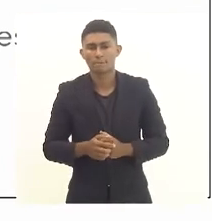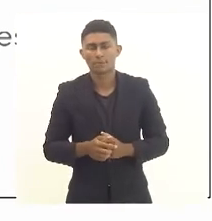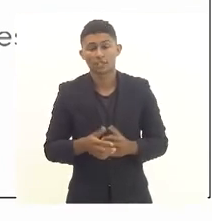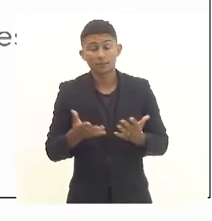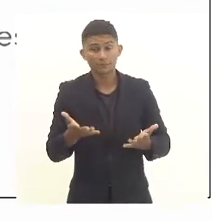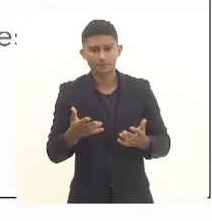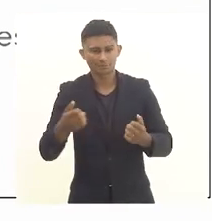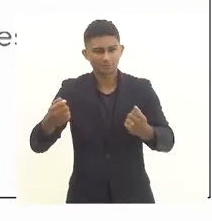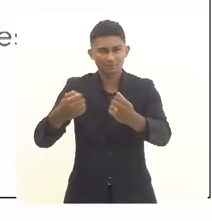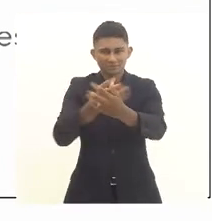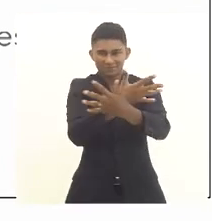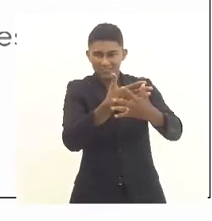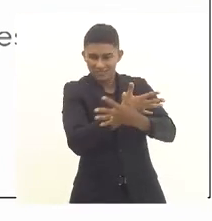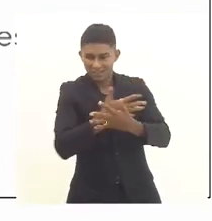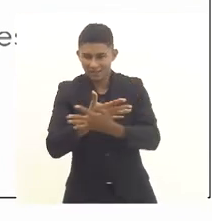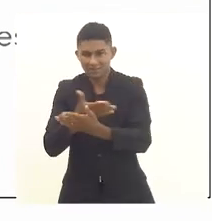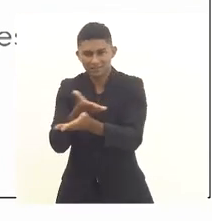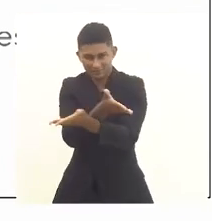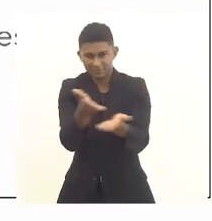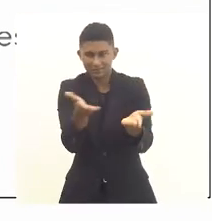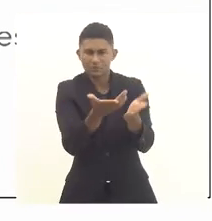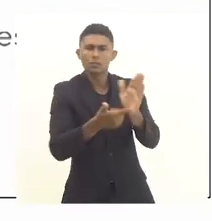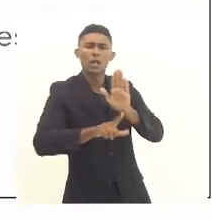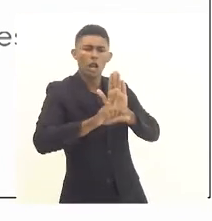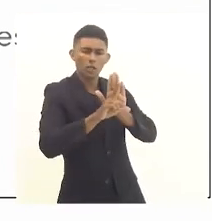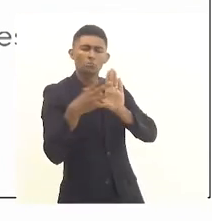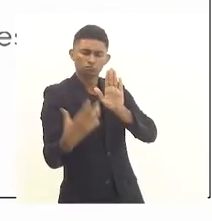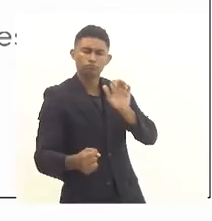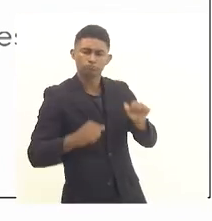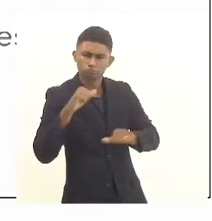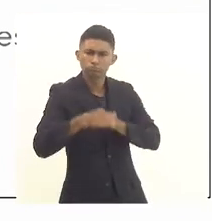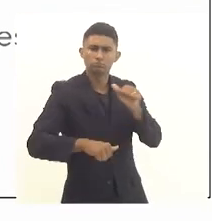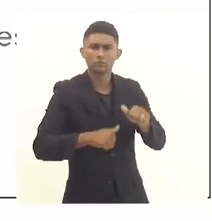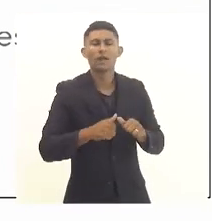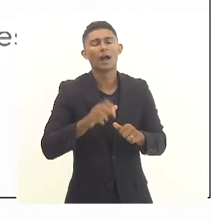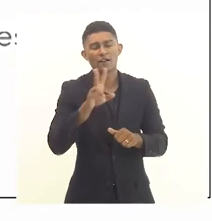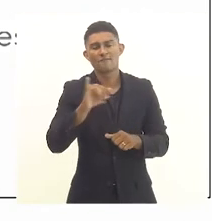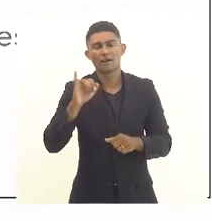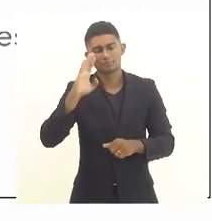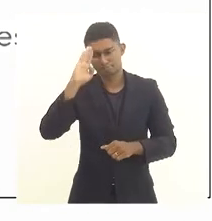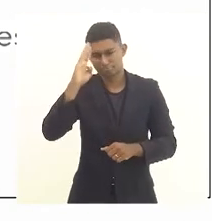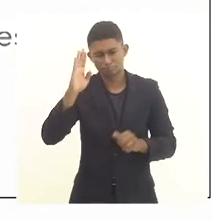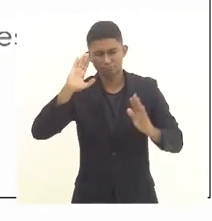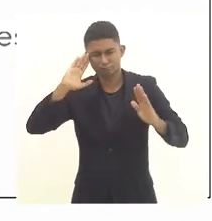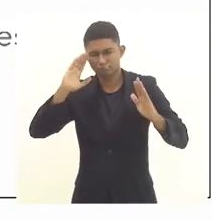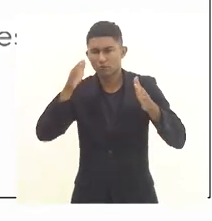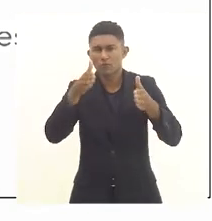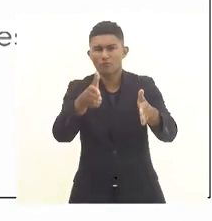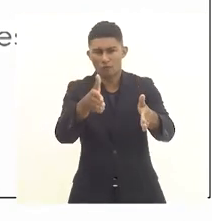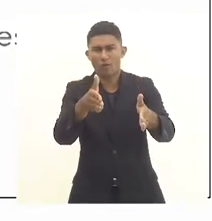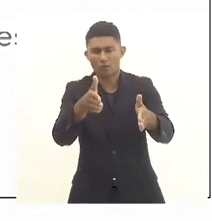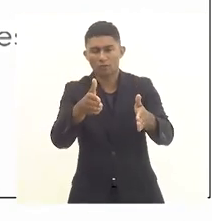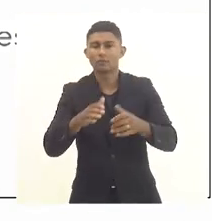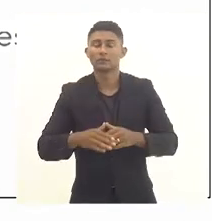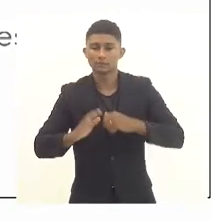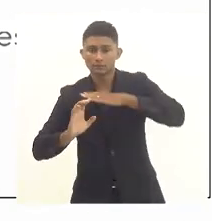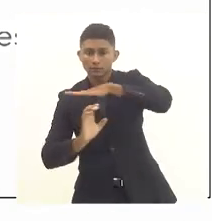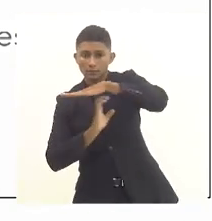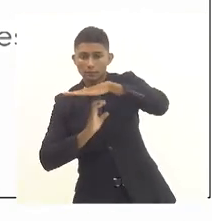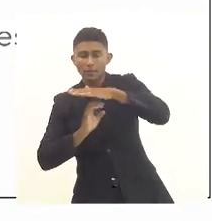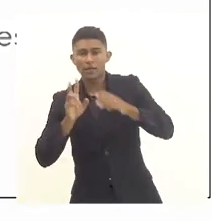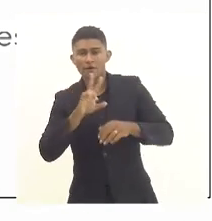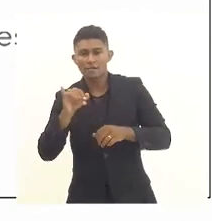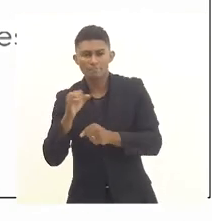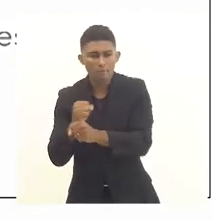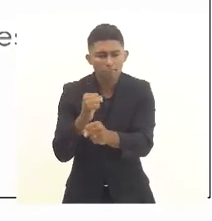aquelas cidades que fizerem a atualização da sua legislação podem ser priorizadas em sua escolha pelas operadoras na hora de resolver